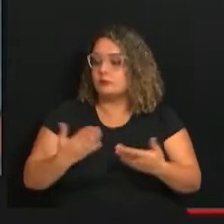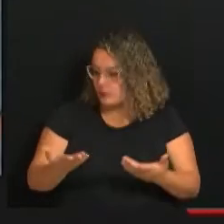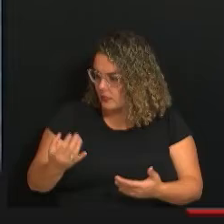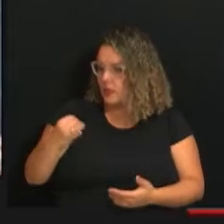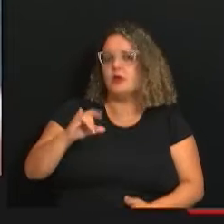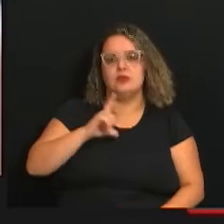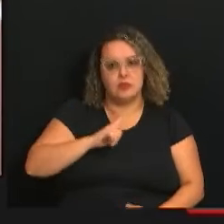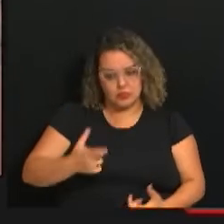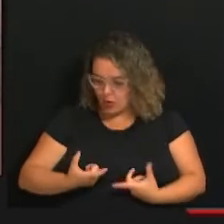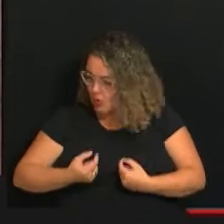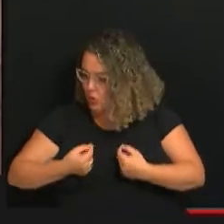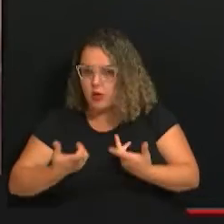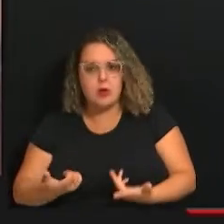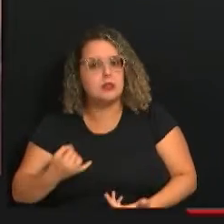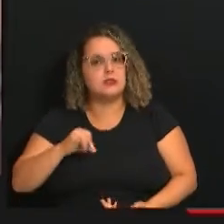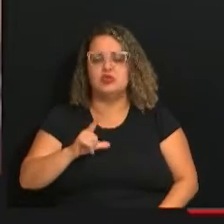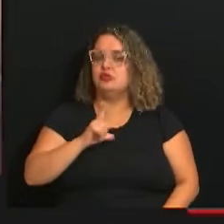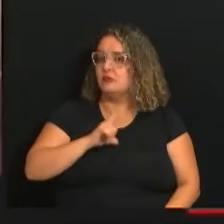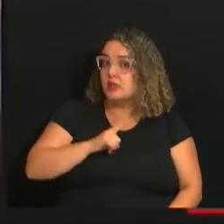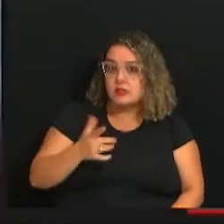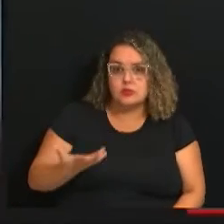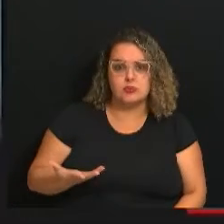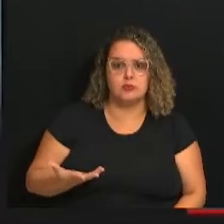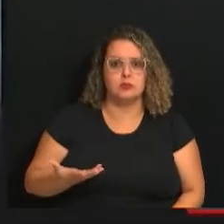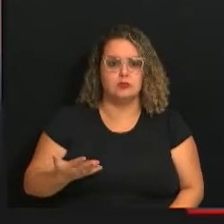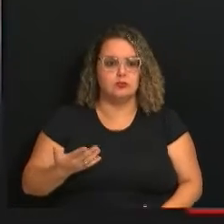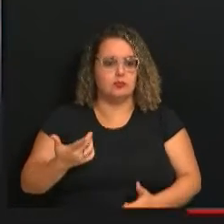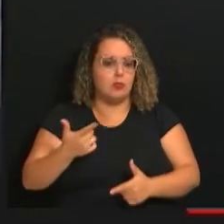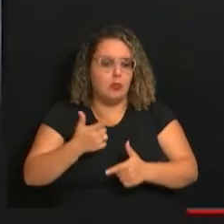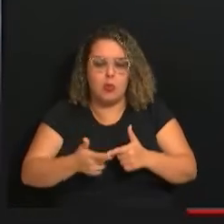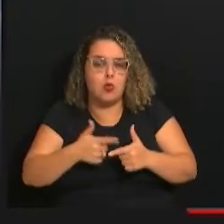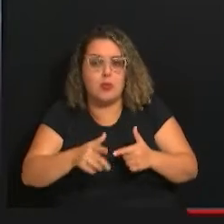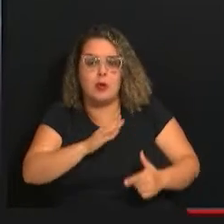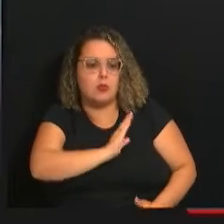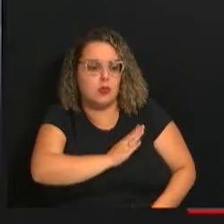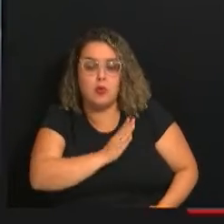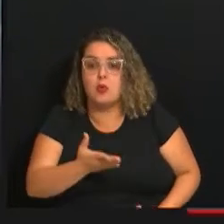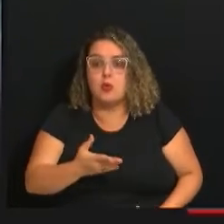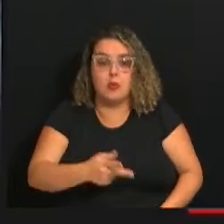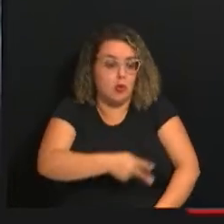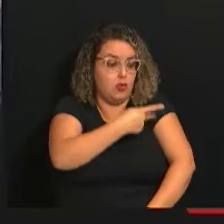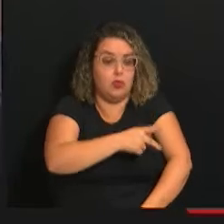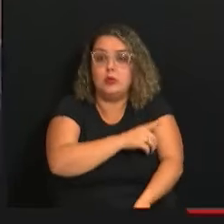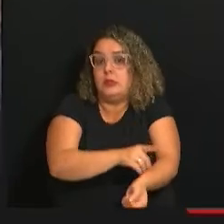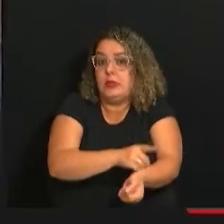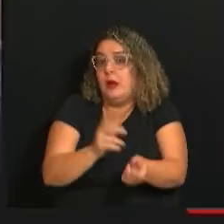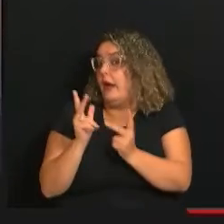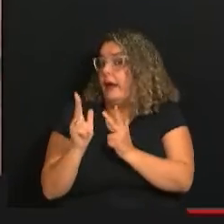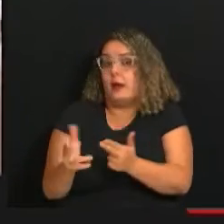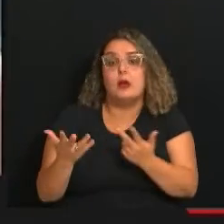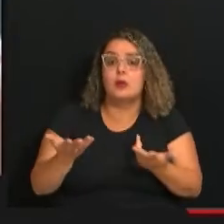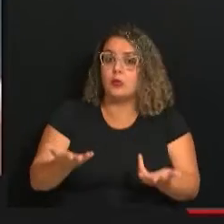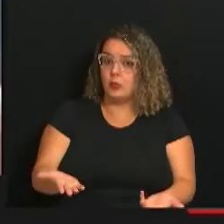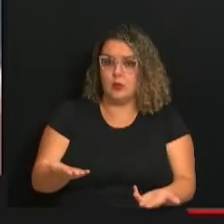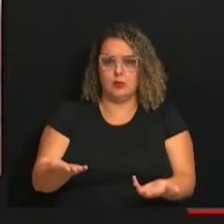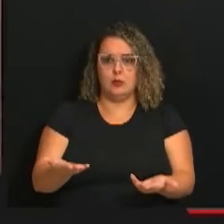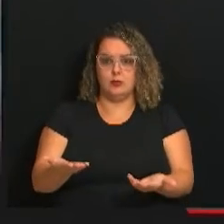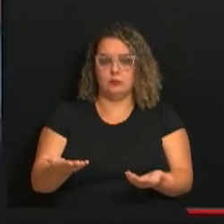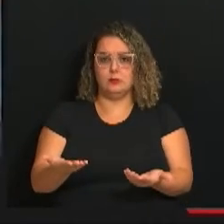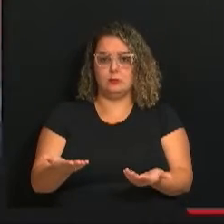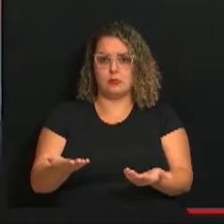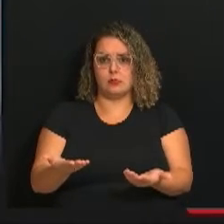qual característica, todo mundo coloca no mesmo balaio de gato. Então, você tem depressão, você é louca. Você tem